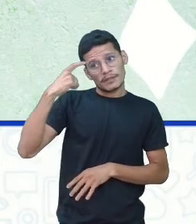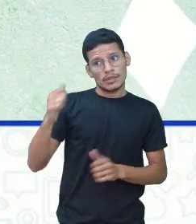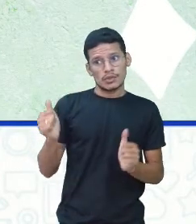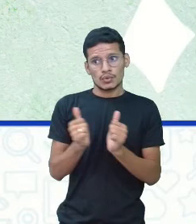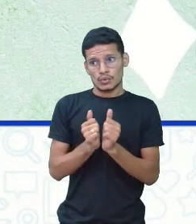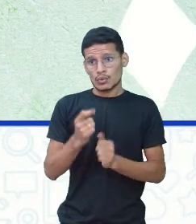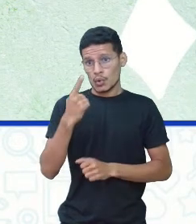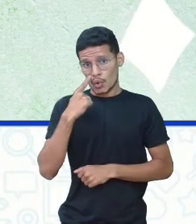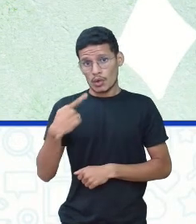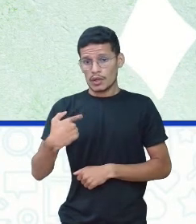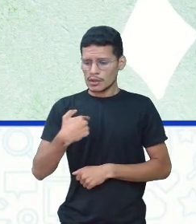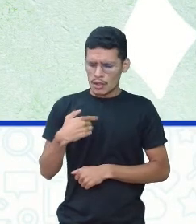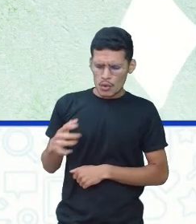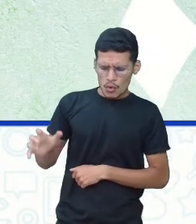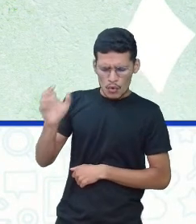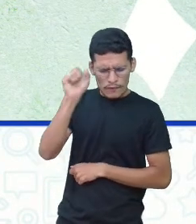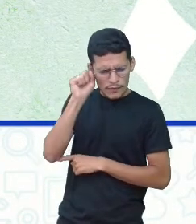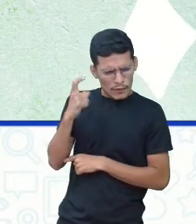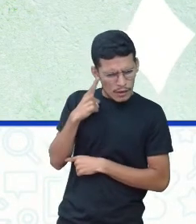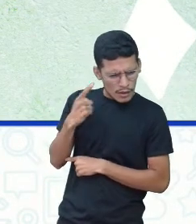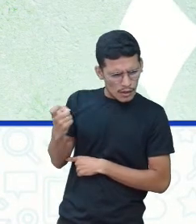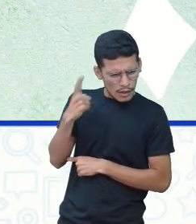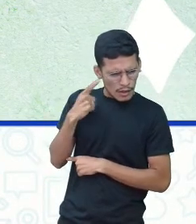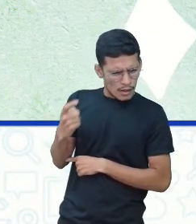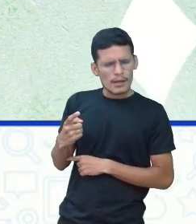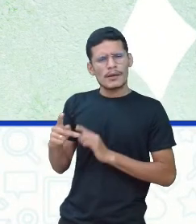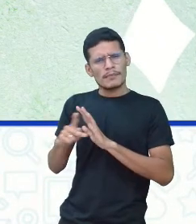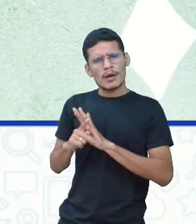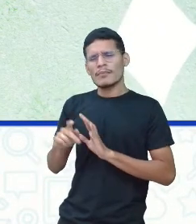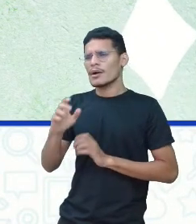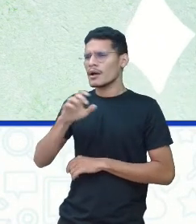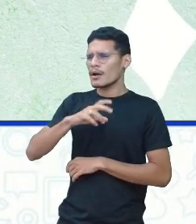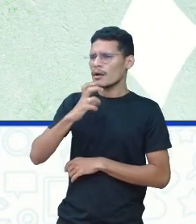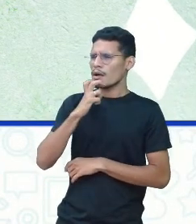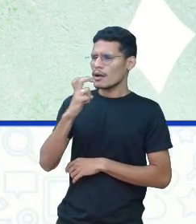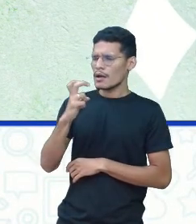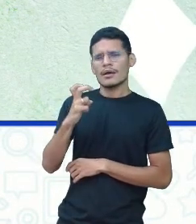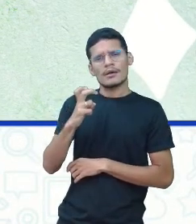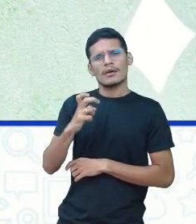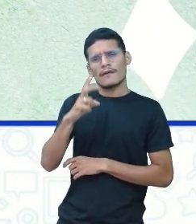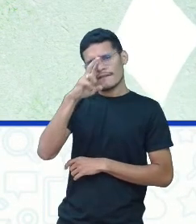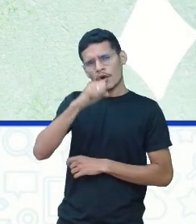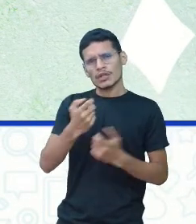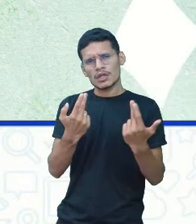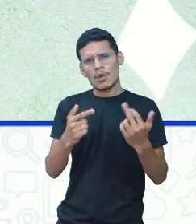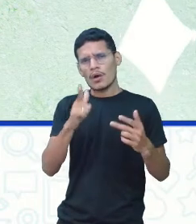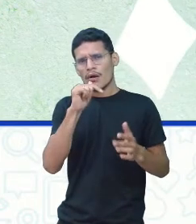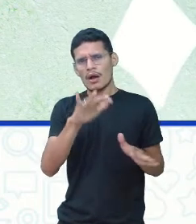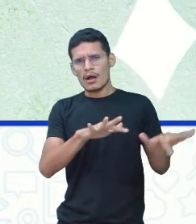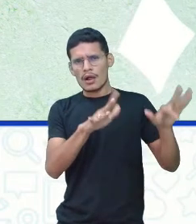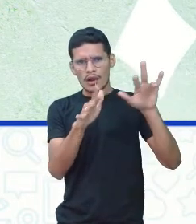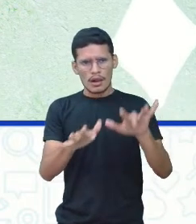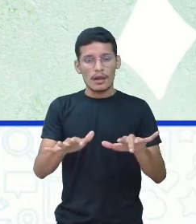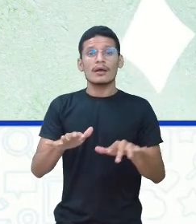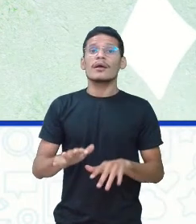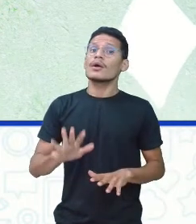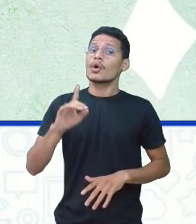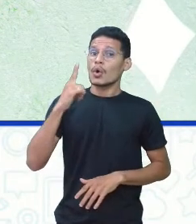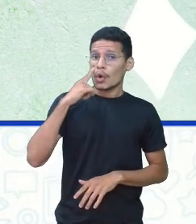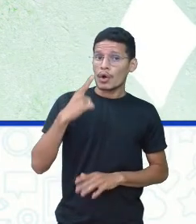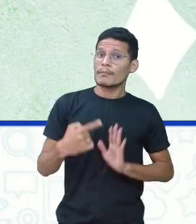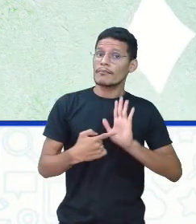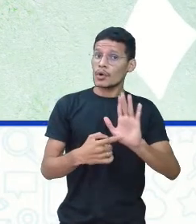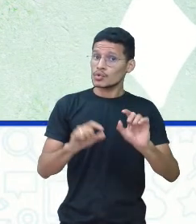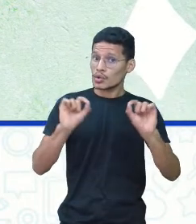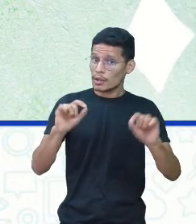Ouviam-se amplos bocejos, fortes como o marulhar das ondas. A expressão, a conjunção expressa o quê? Eu